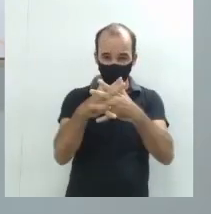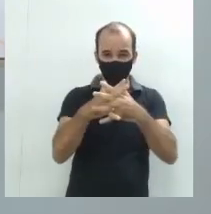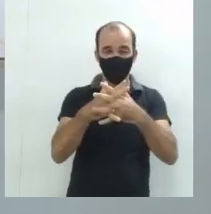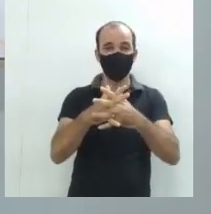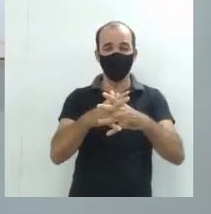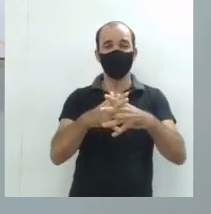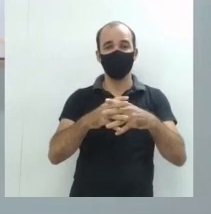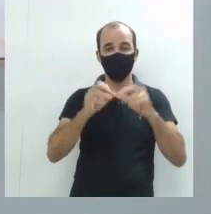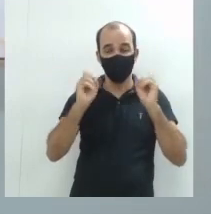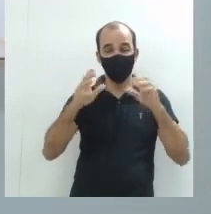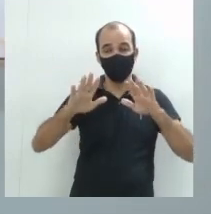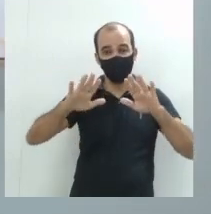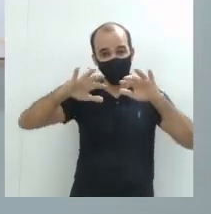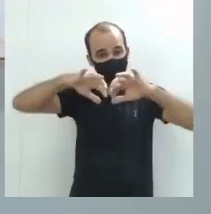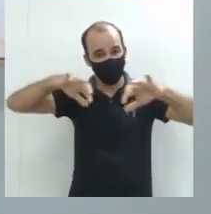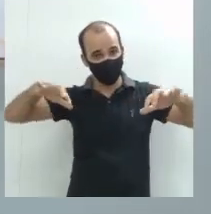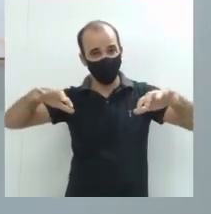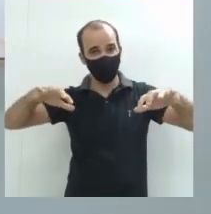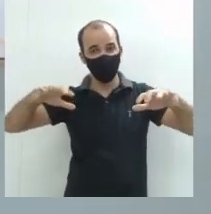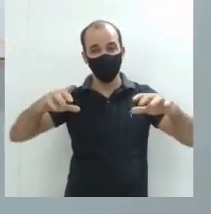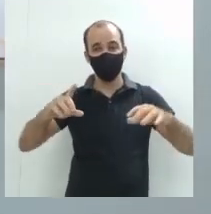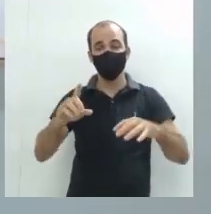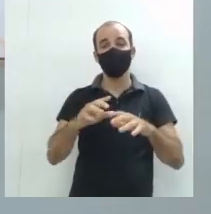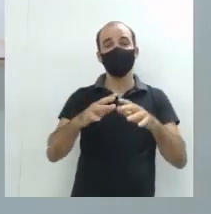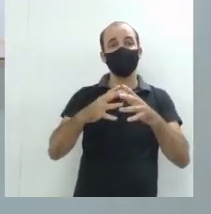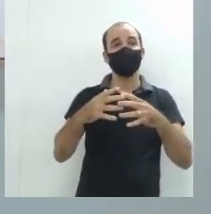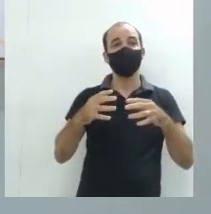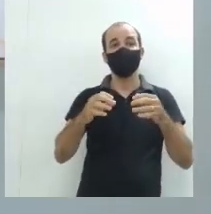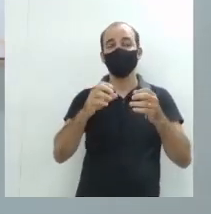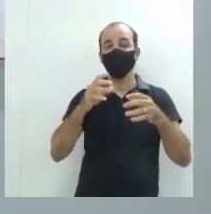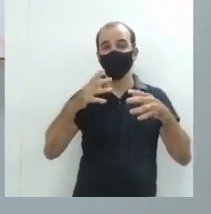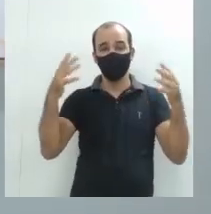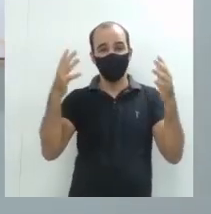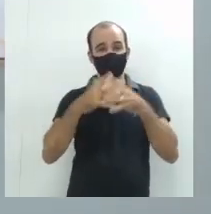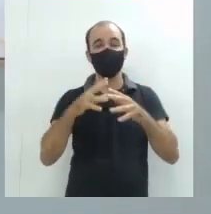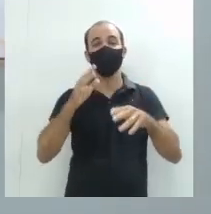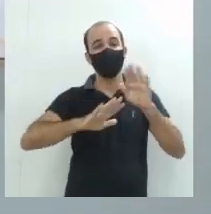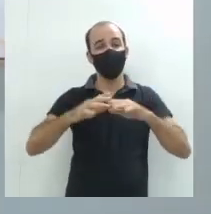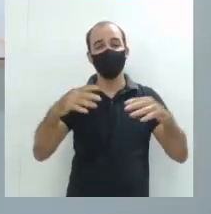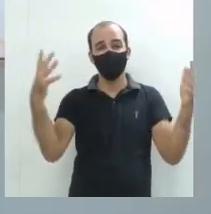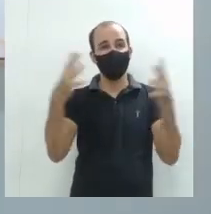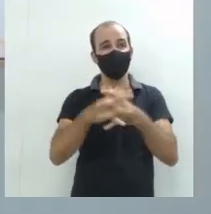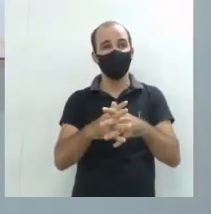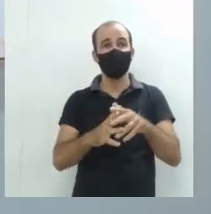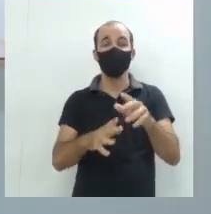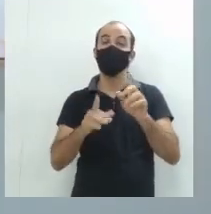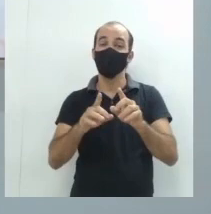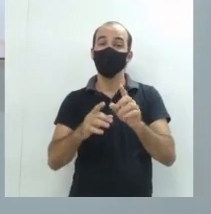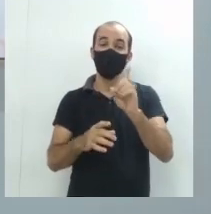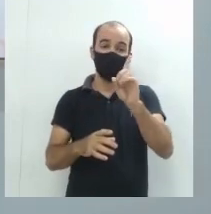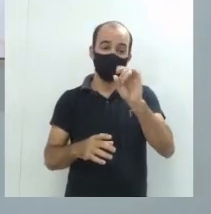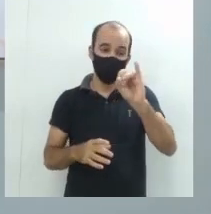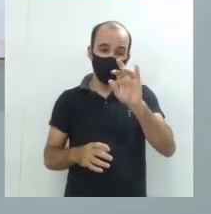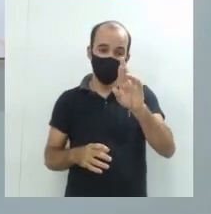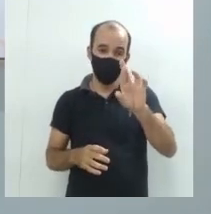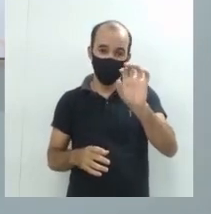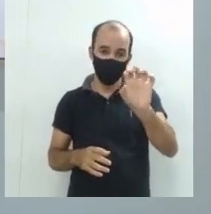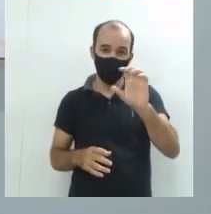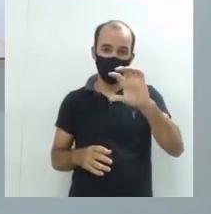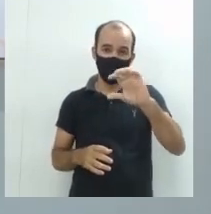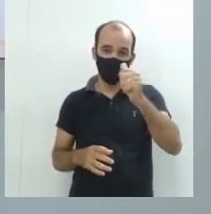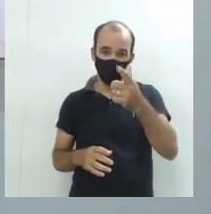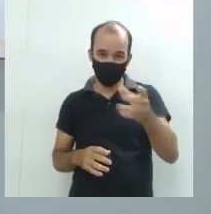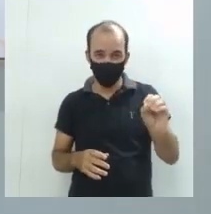não confunda direção com sentido. Direção é uma coisa, sentido é outra.